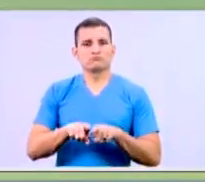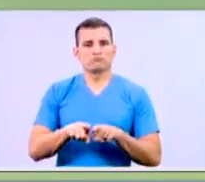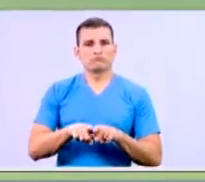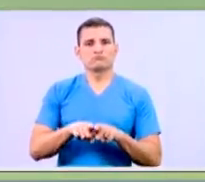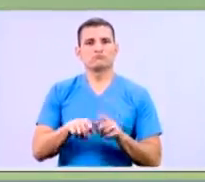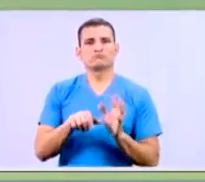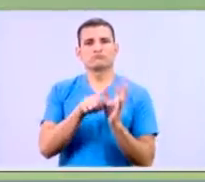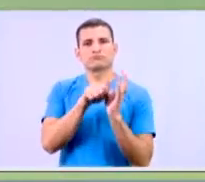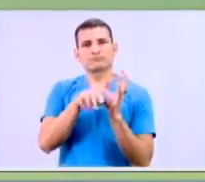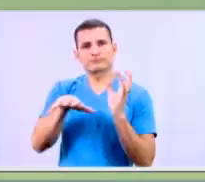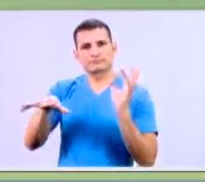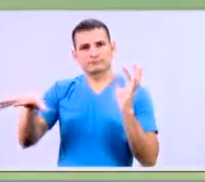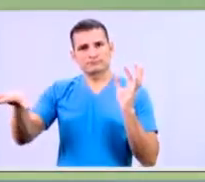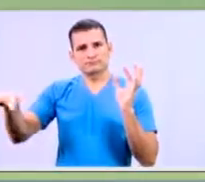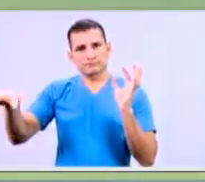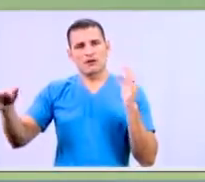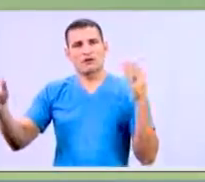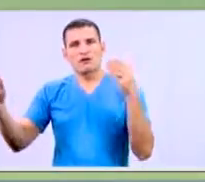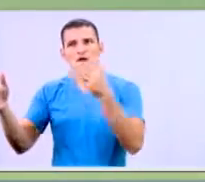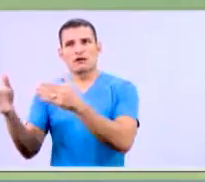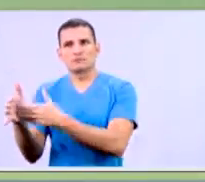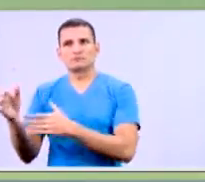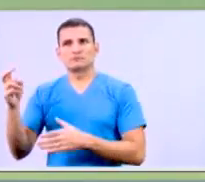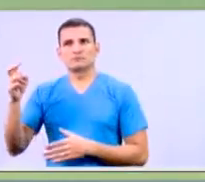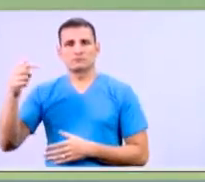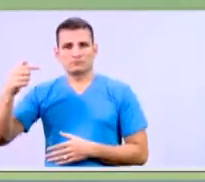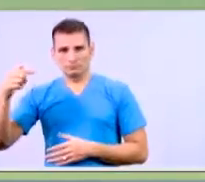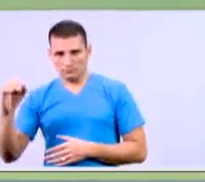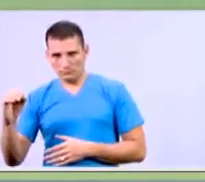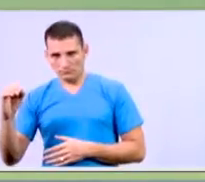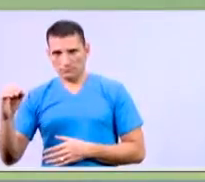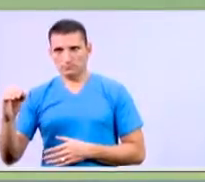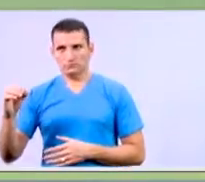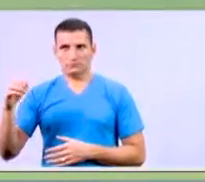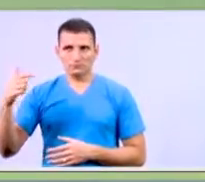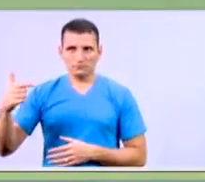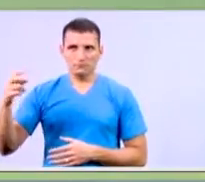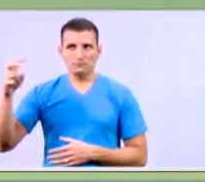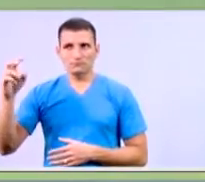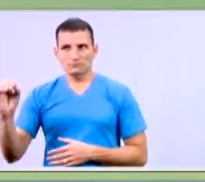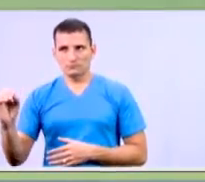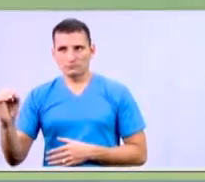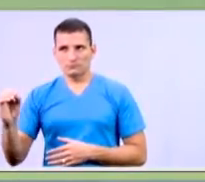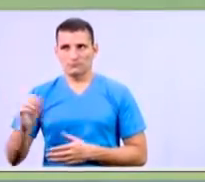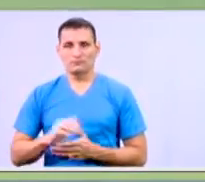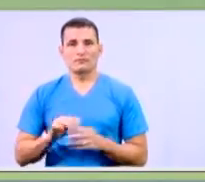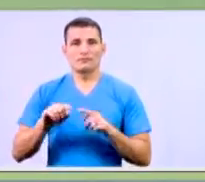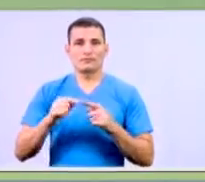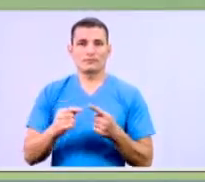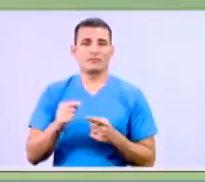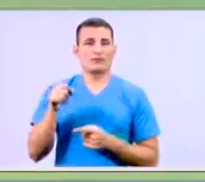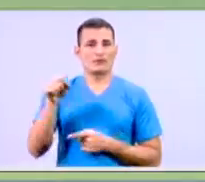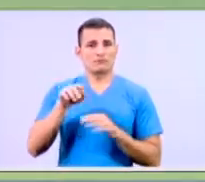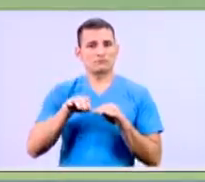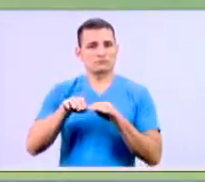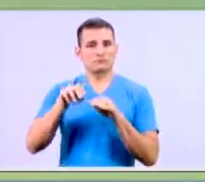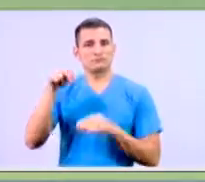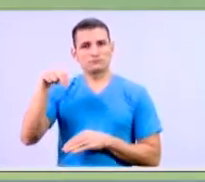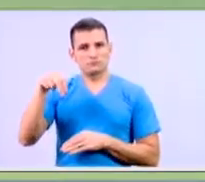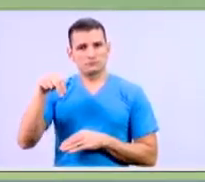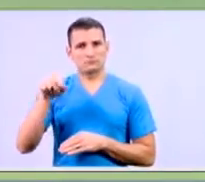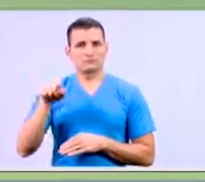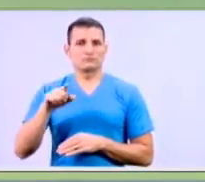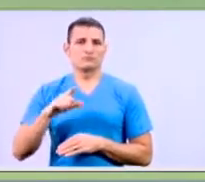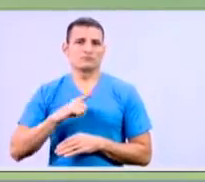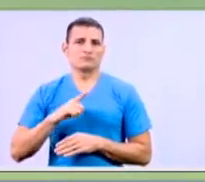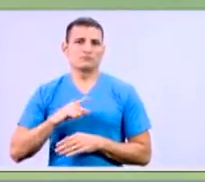dessa transmissão sem fio. Só que mesmo sendo um padrão .n, né, 802.11n, ele também